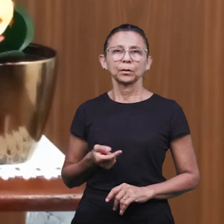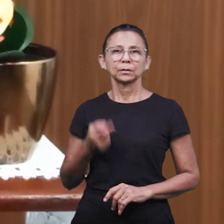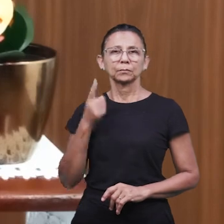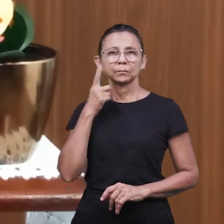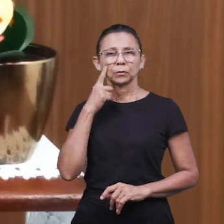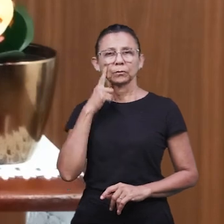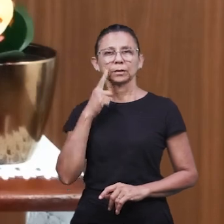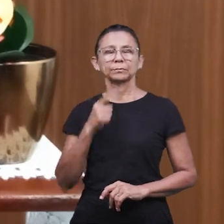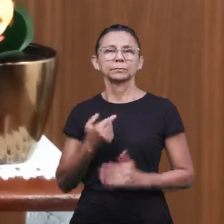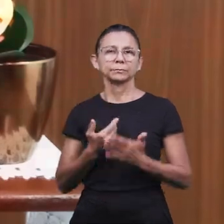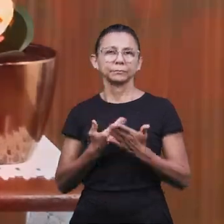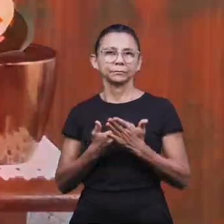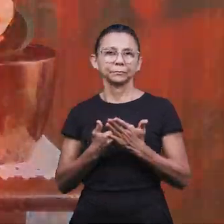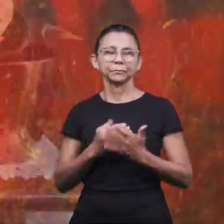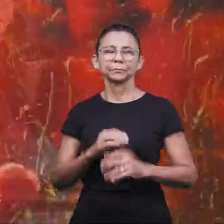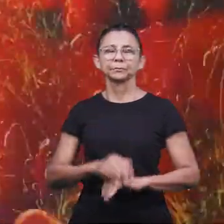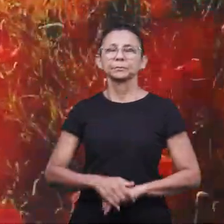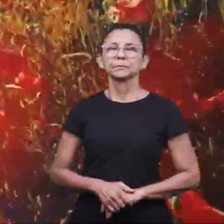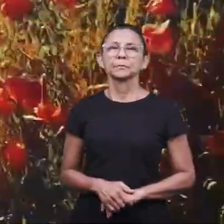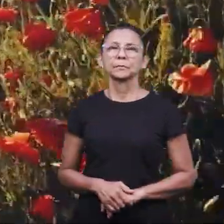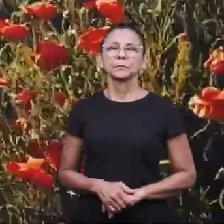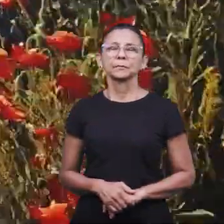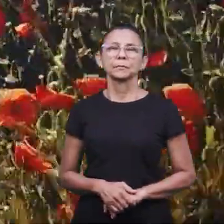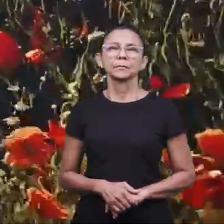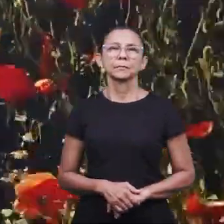nosso estudo. Louvemos ao Senhor.